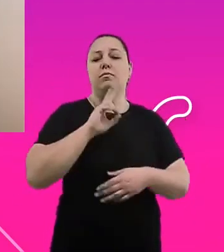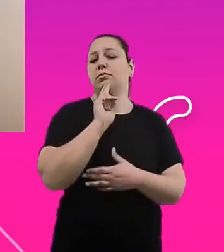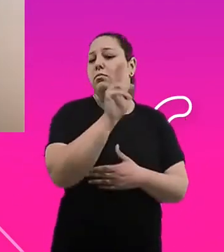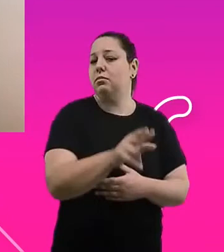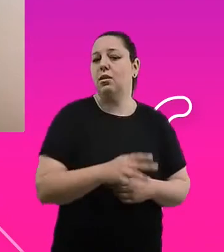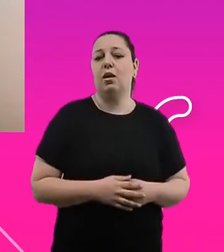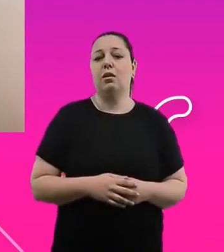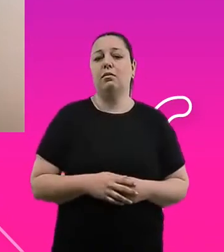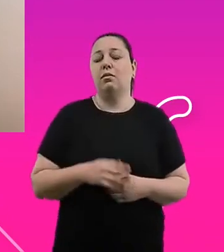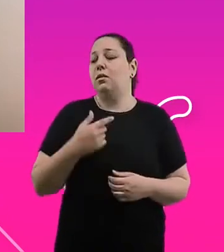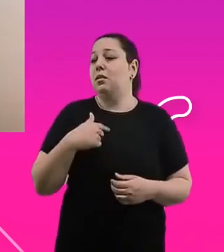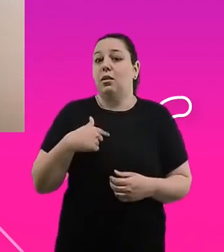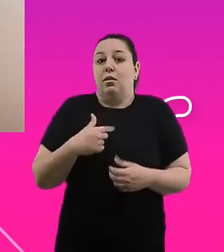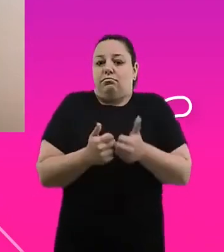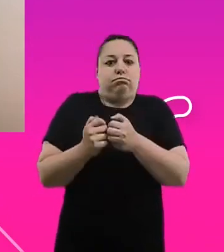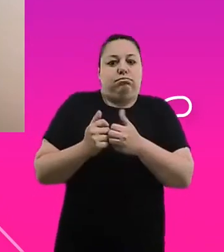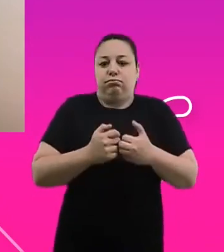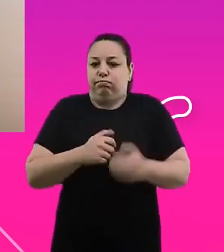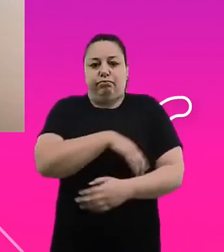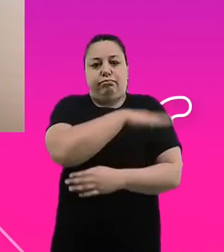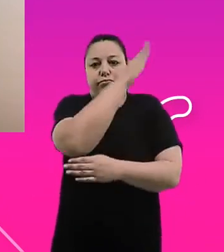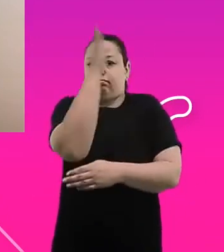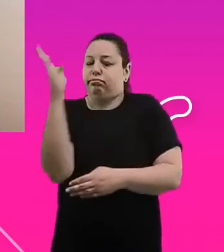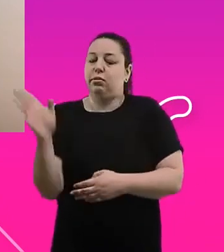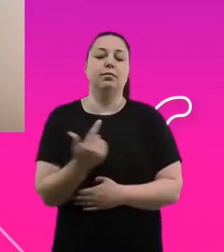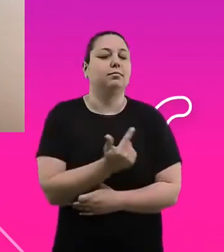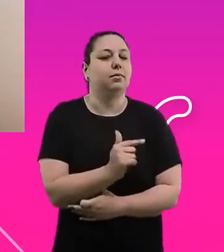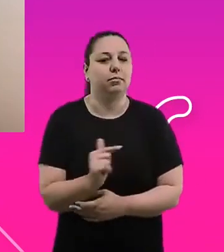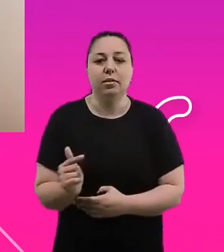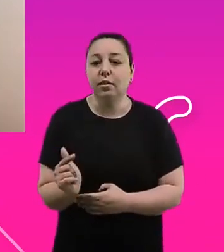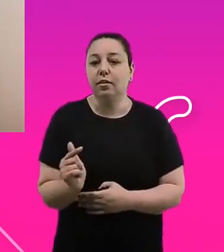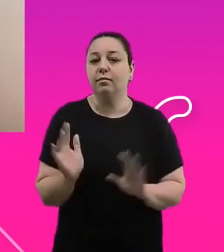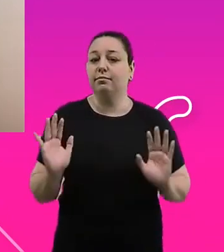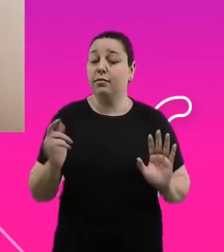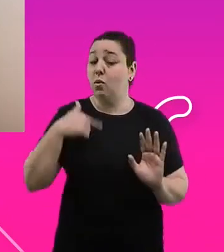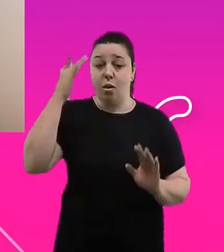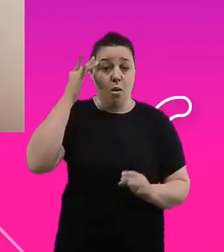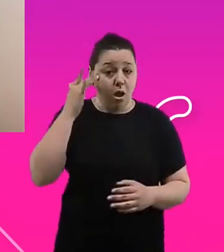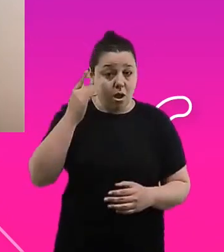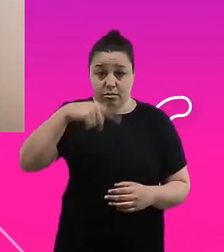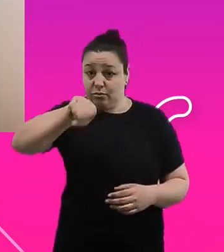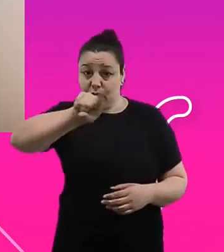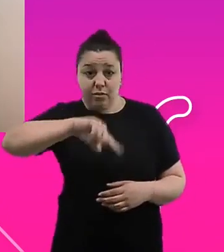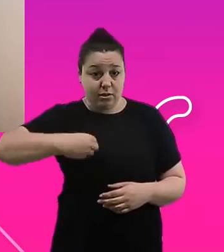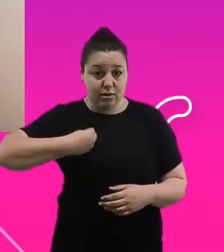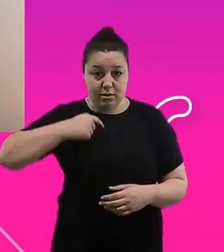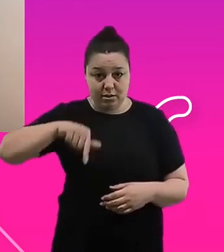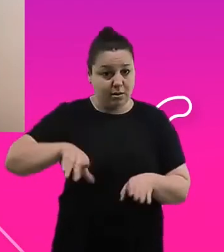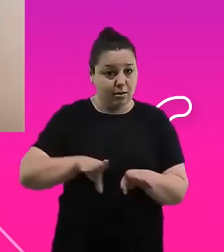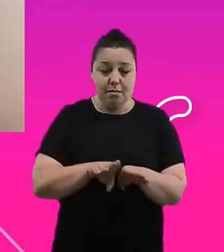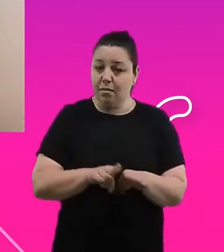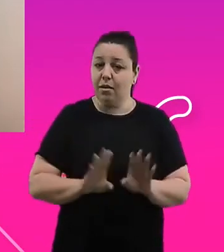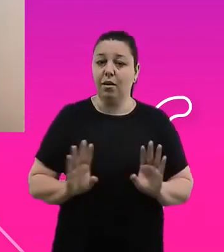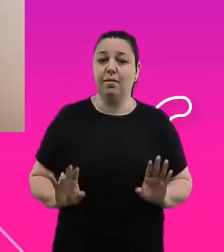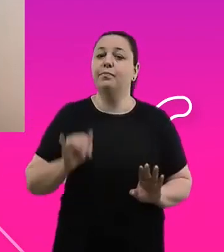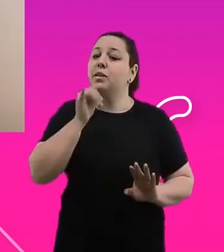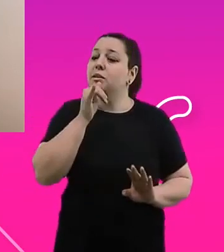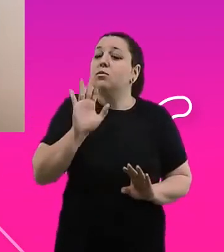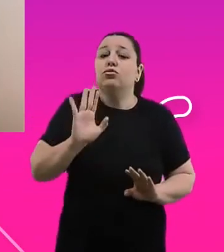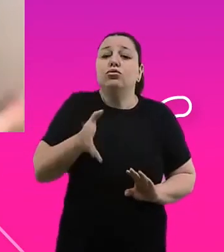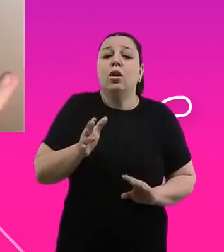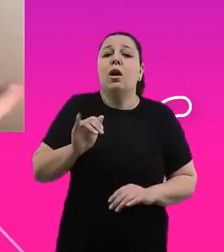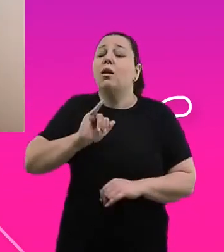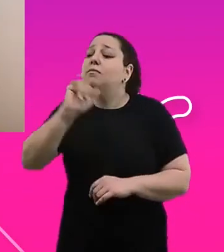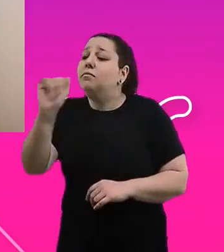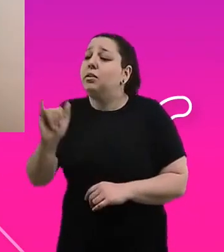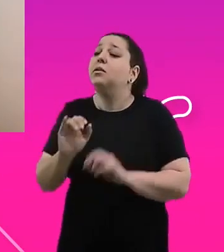sou muito direto. Imagino que todo mundo que está aqui, de alguma maneira também, de tipo, cara, você quer falar comigo? Liga, ó, manda e-mail para lá que eu vou